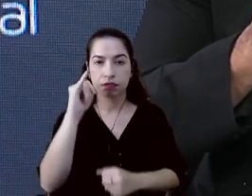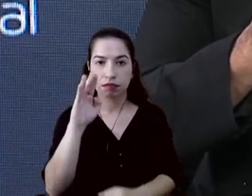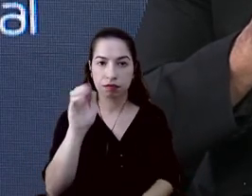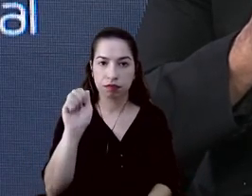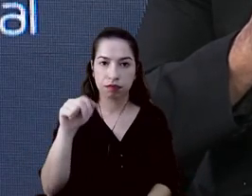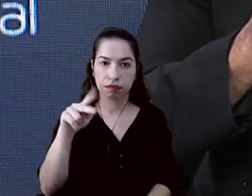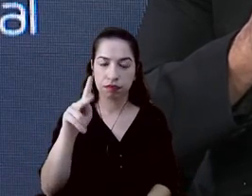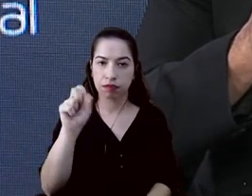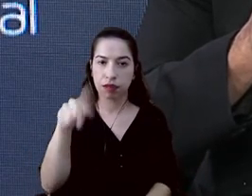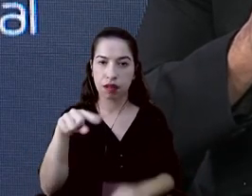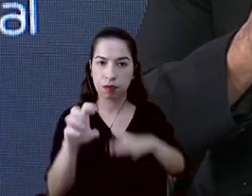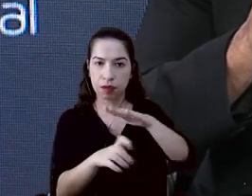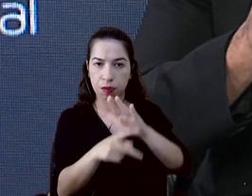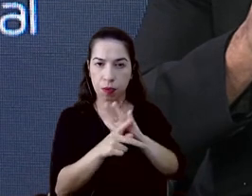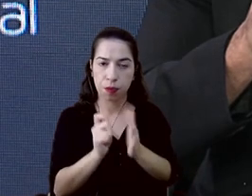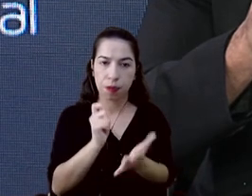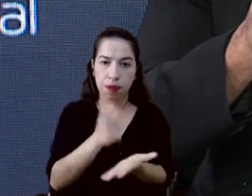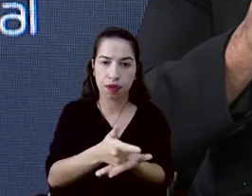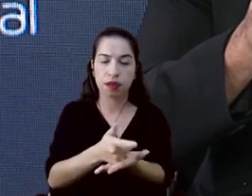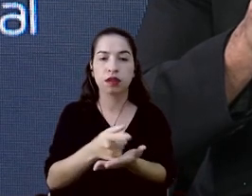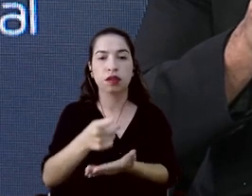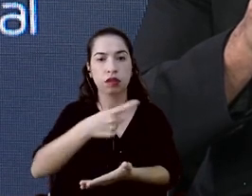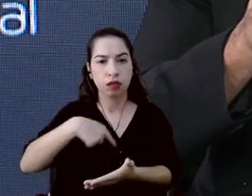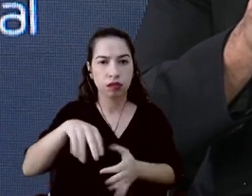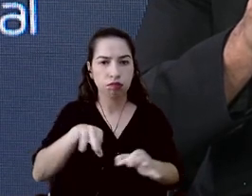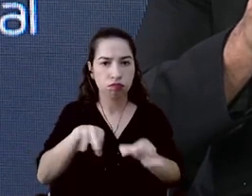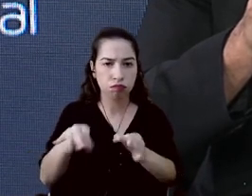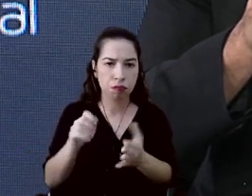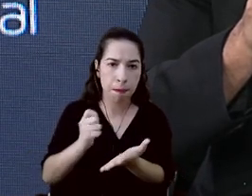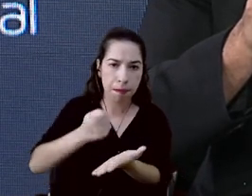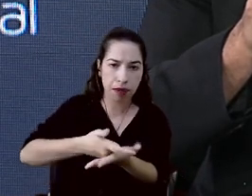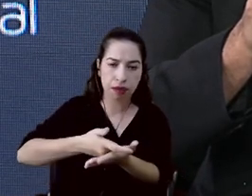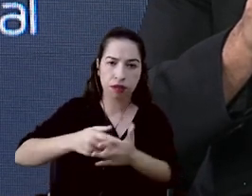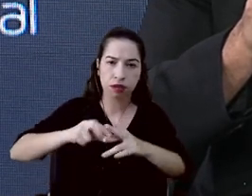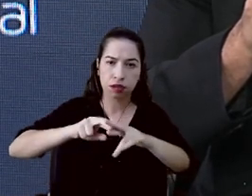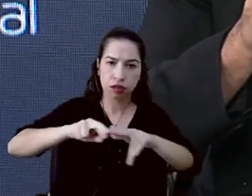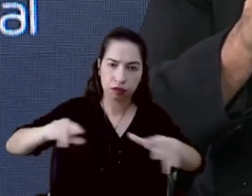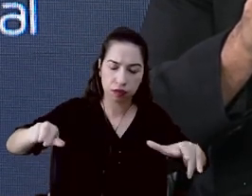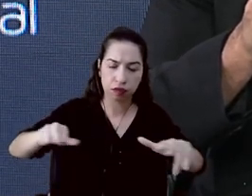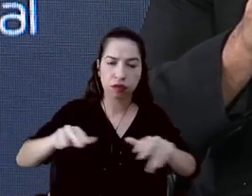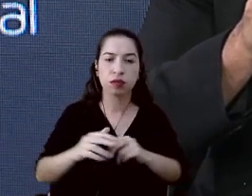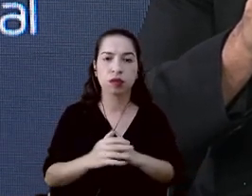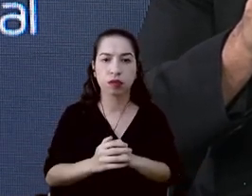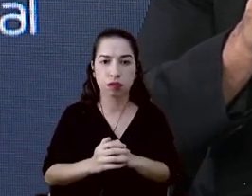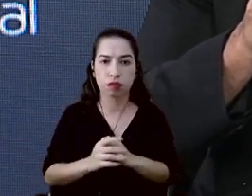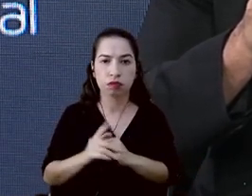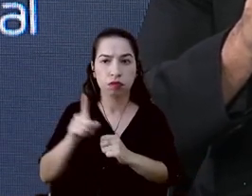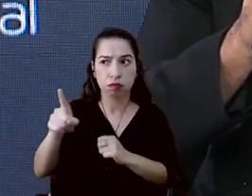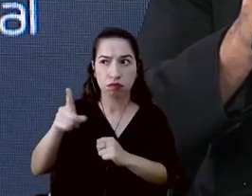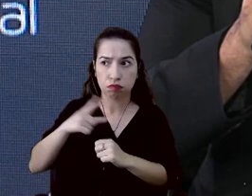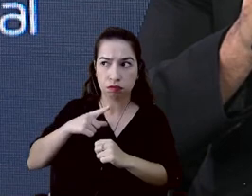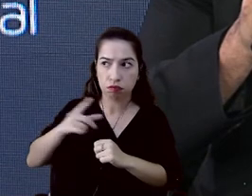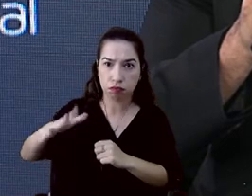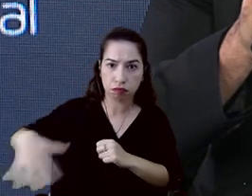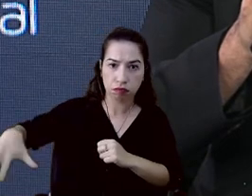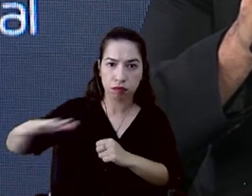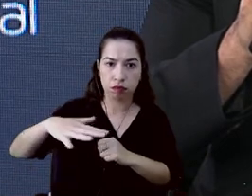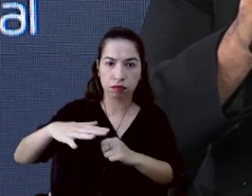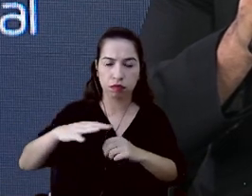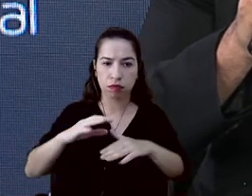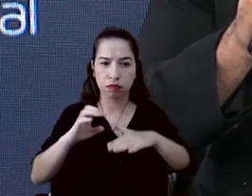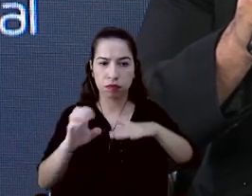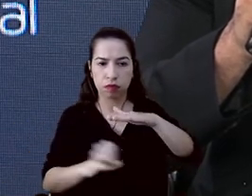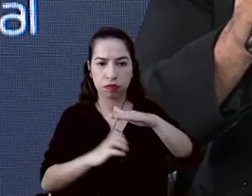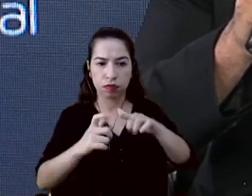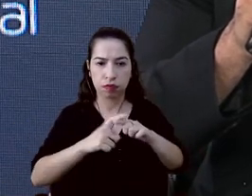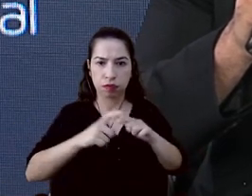de pagamento nós fazemos pagamentos em mercados emergentes para grandes empresas Tecnologias do